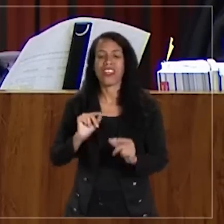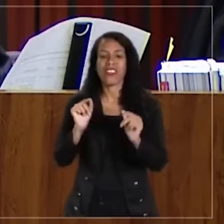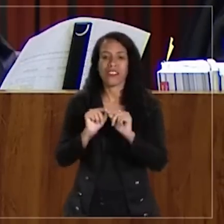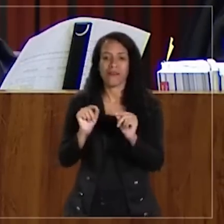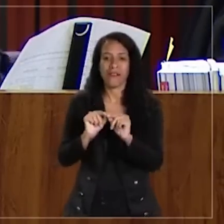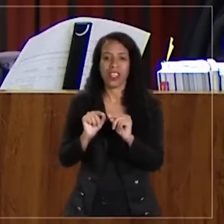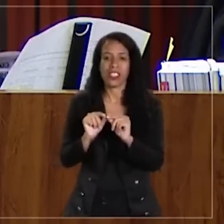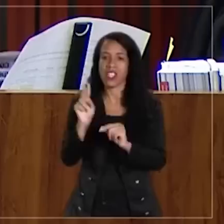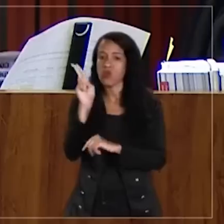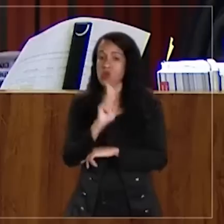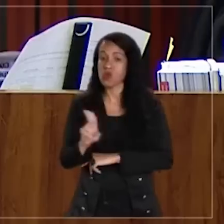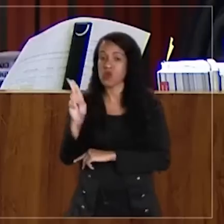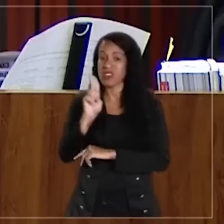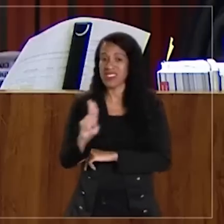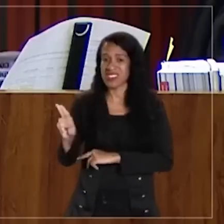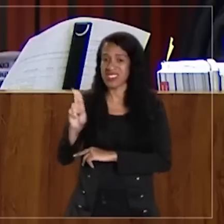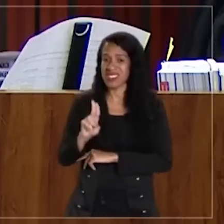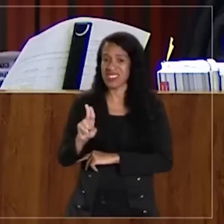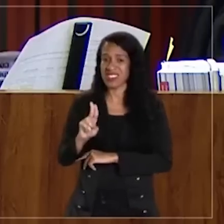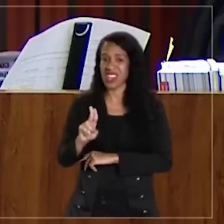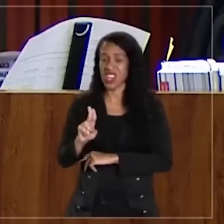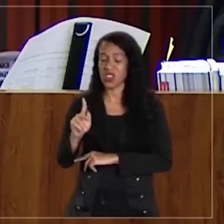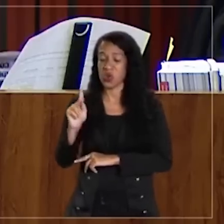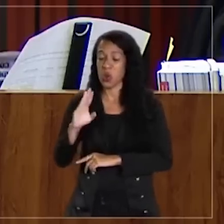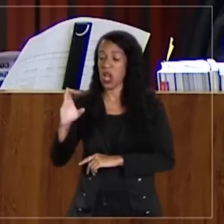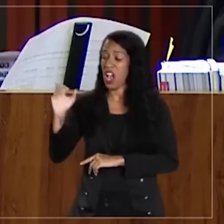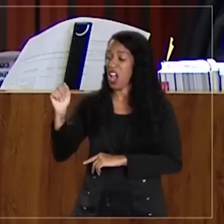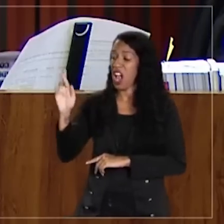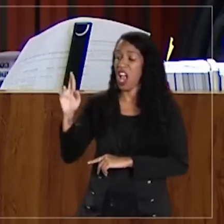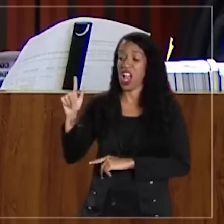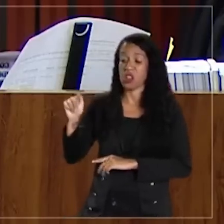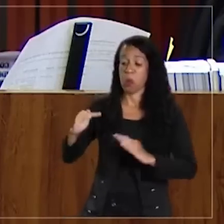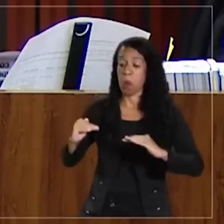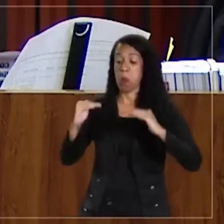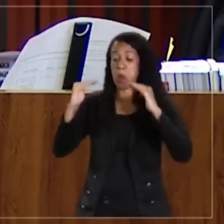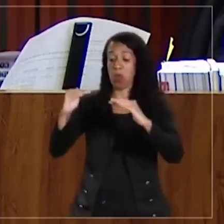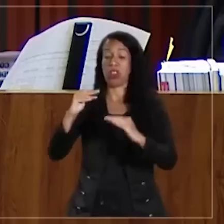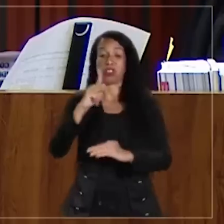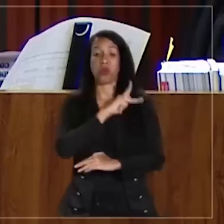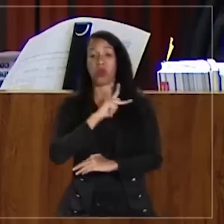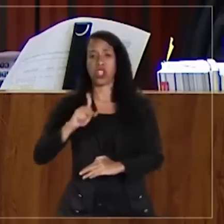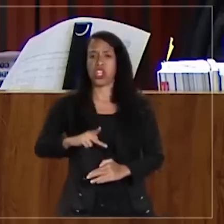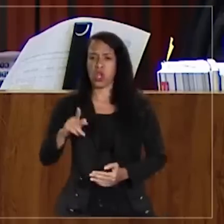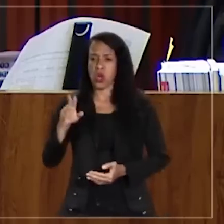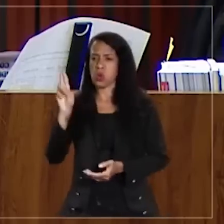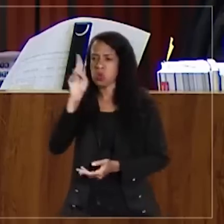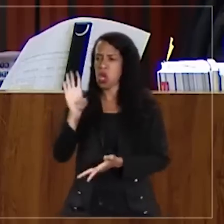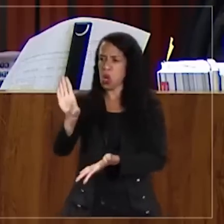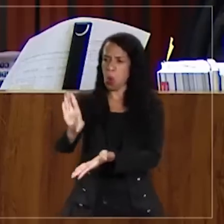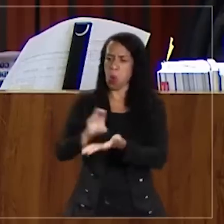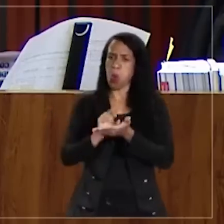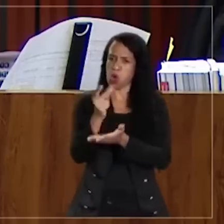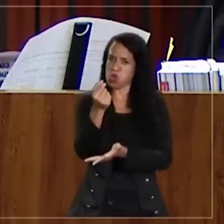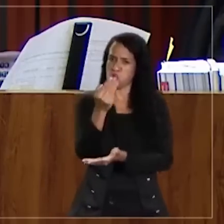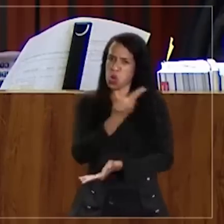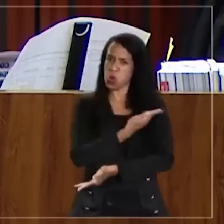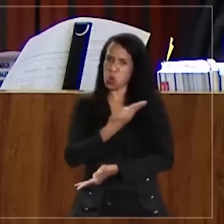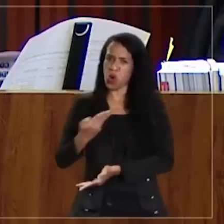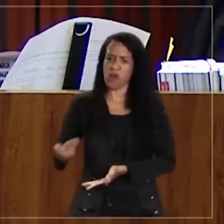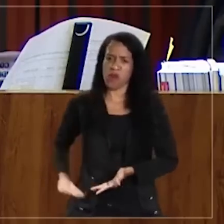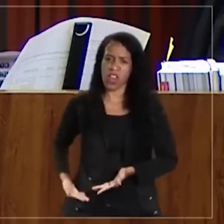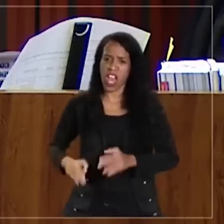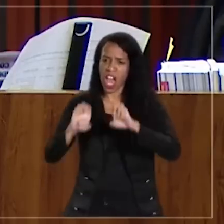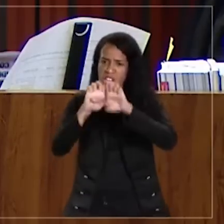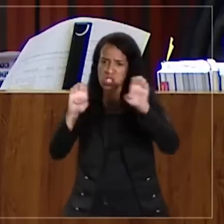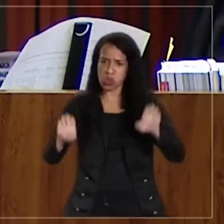fazer isso, utilizando-se do cargo de presidente da República, do dinheiro público, da estrutura